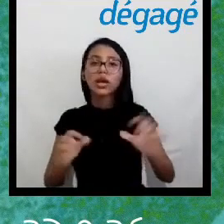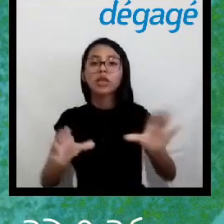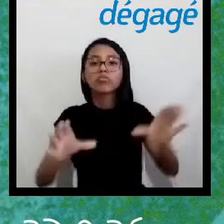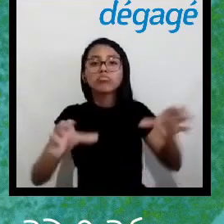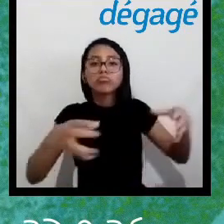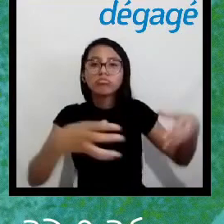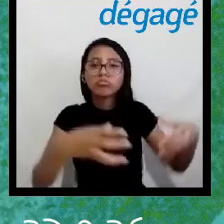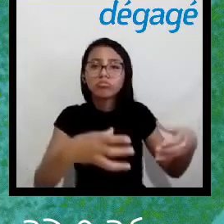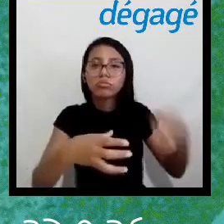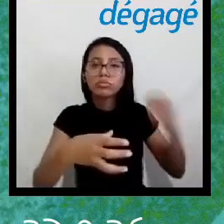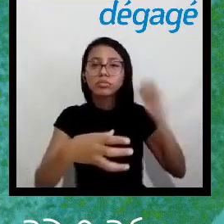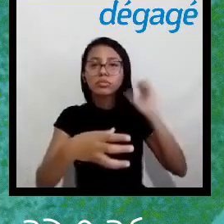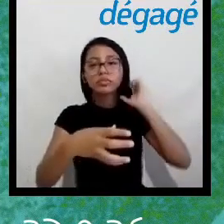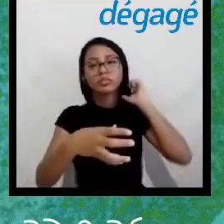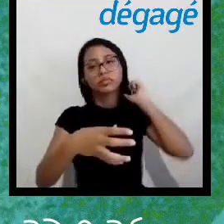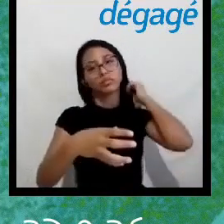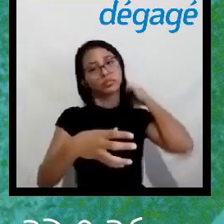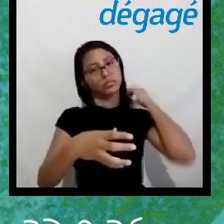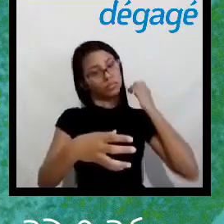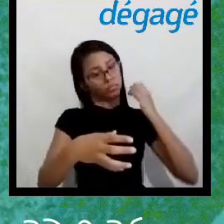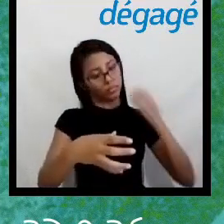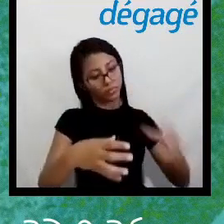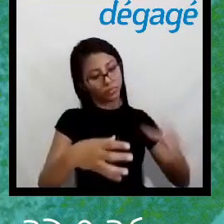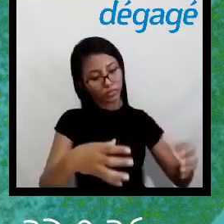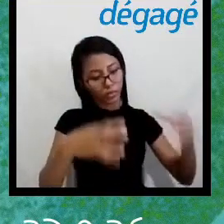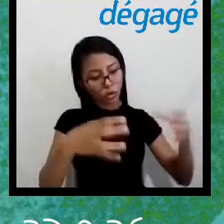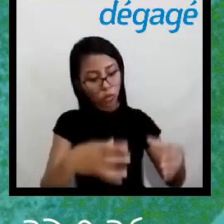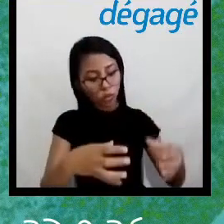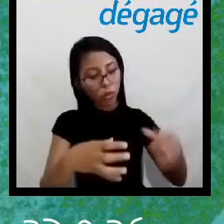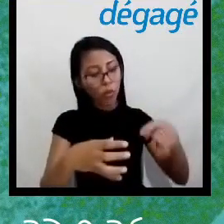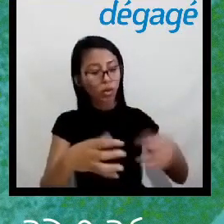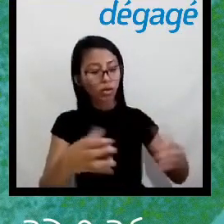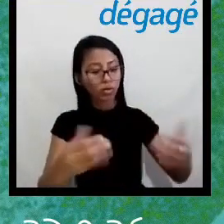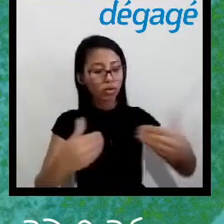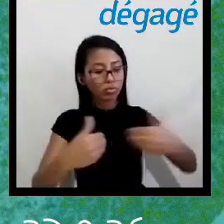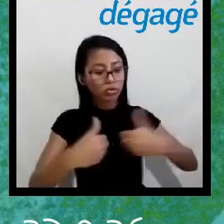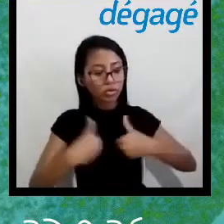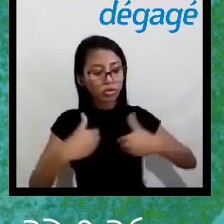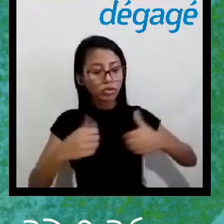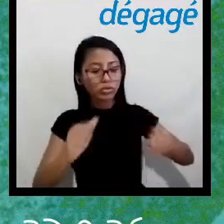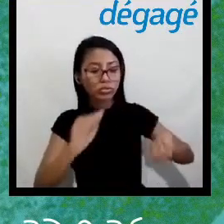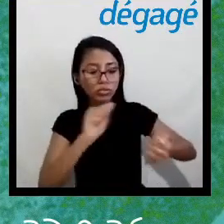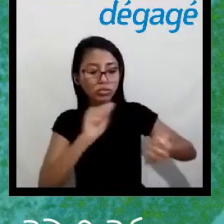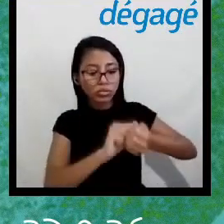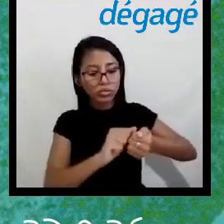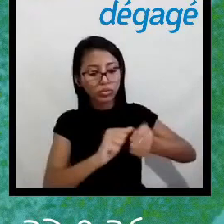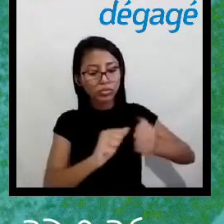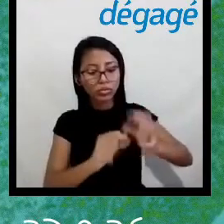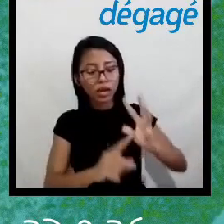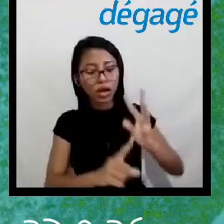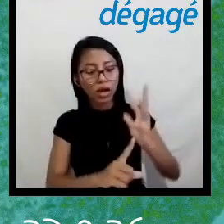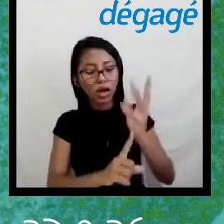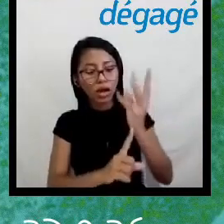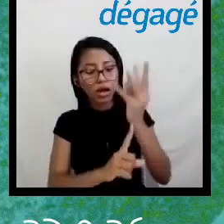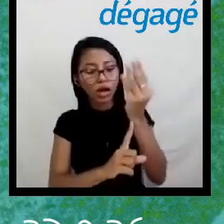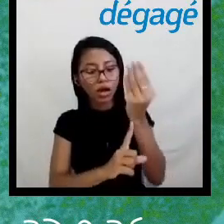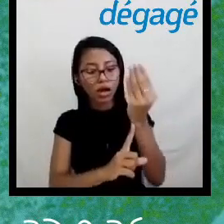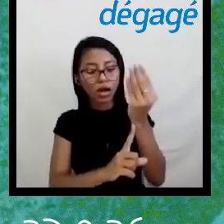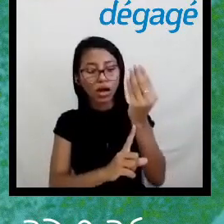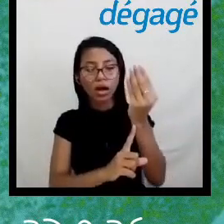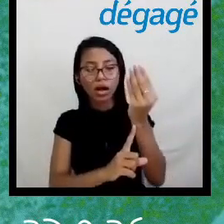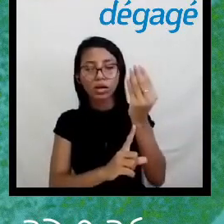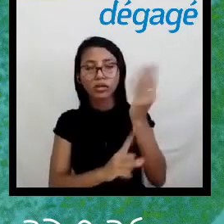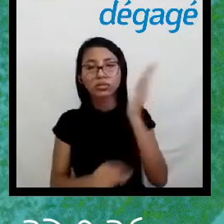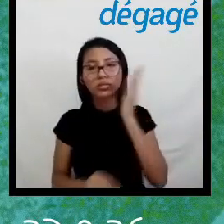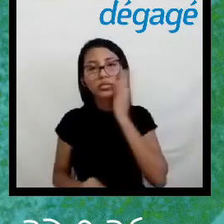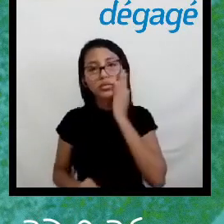falando, olha como tem demanda aqui, olha como essas pessoas estão sim buscando a arte e não estão sendo atendidas, né? Acho que